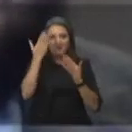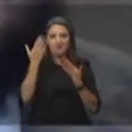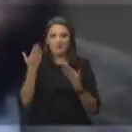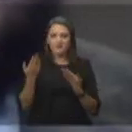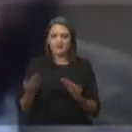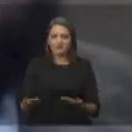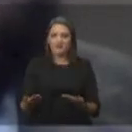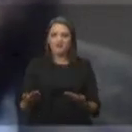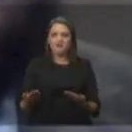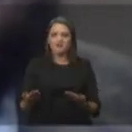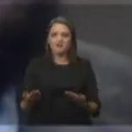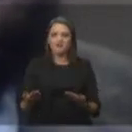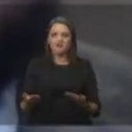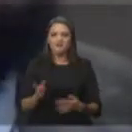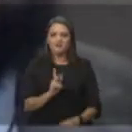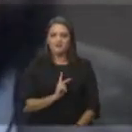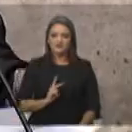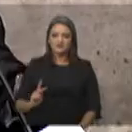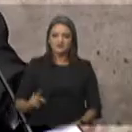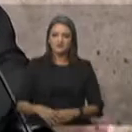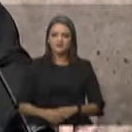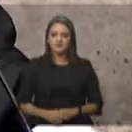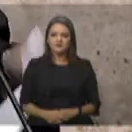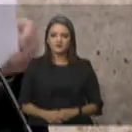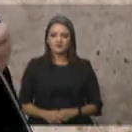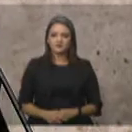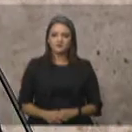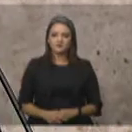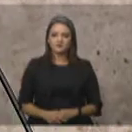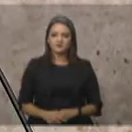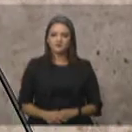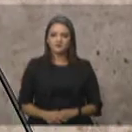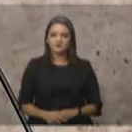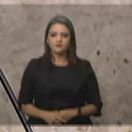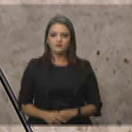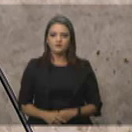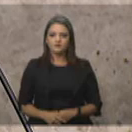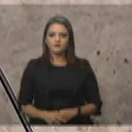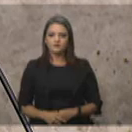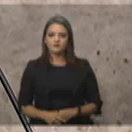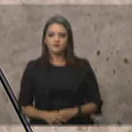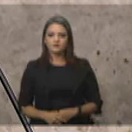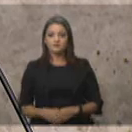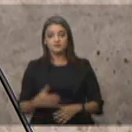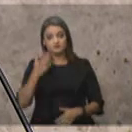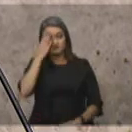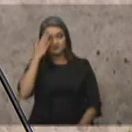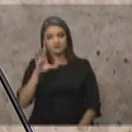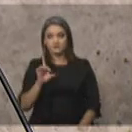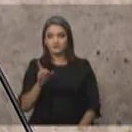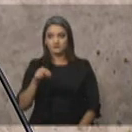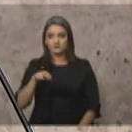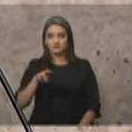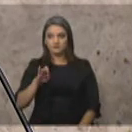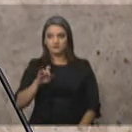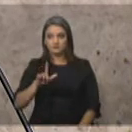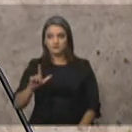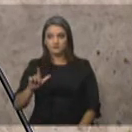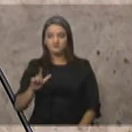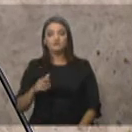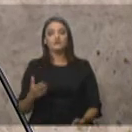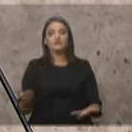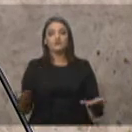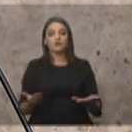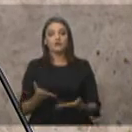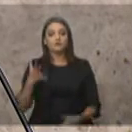agradecido, excelentíssimo presidente. Muito obrigado, doutor Daniel Augusto Villanova. Passo agora para a